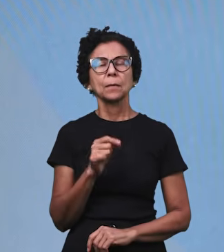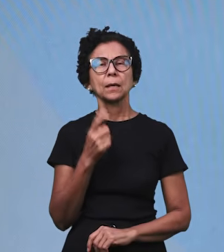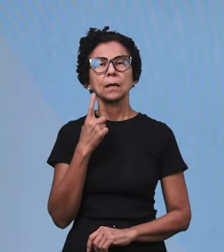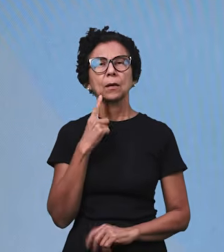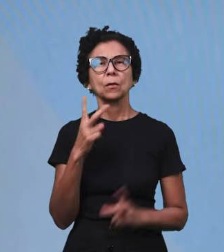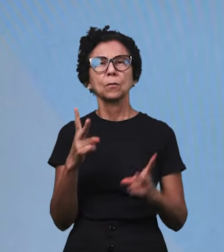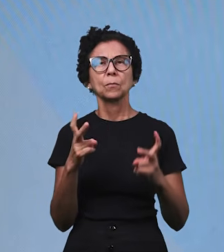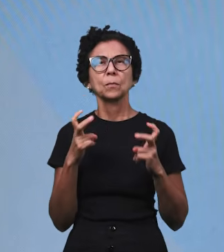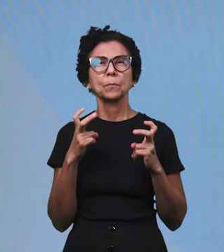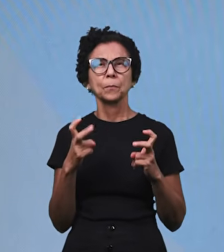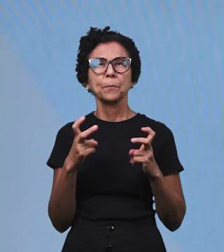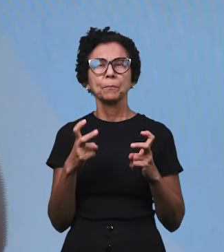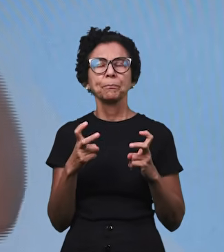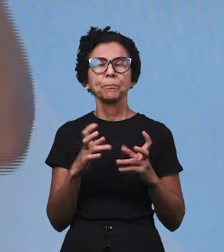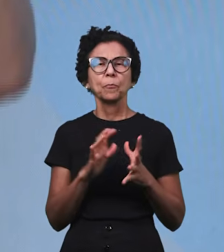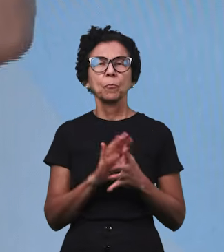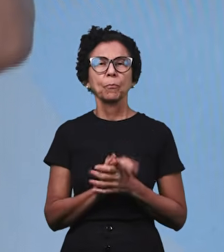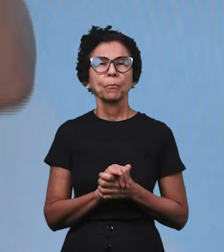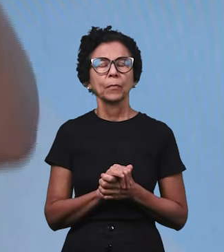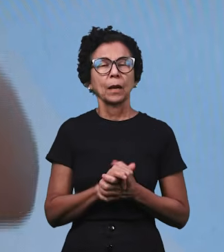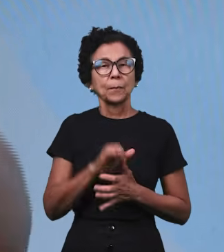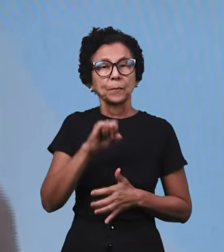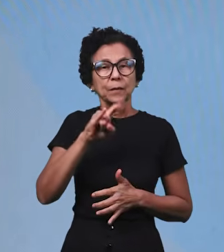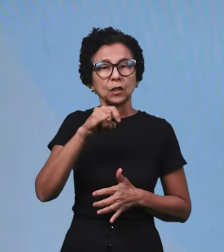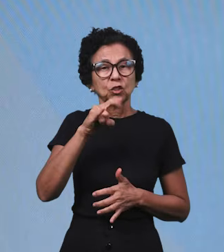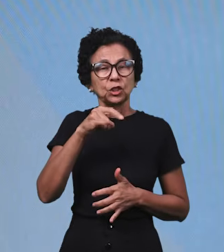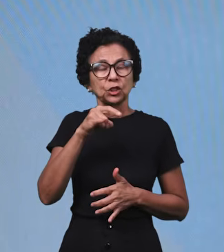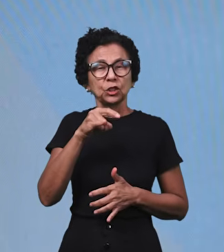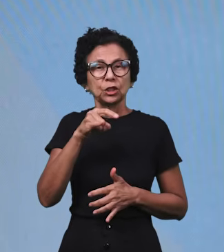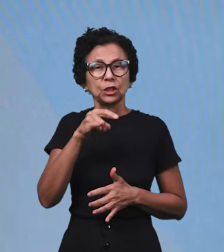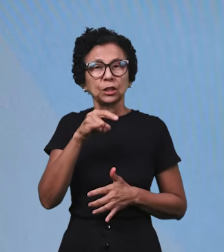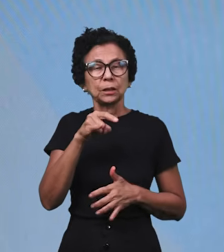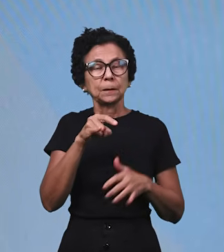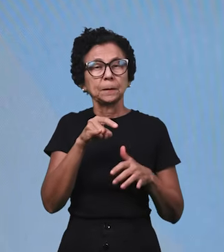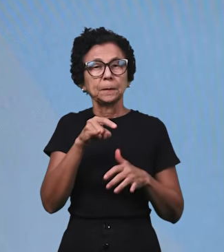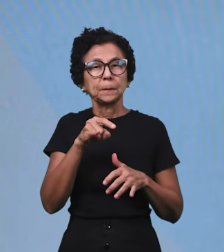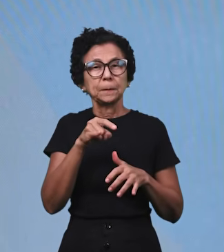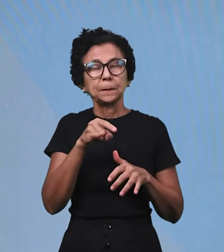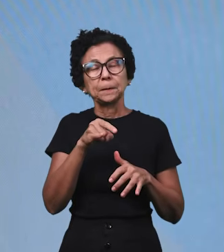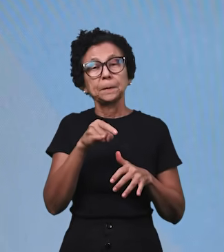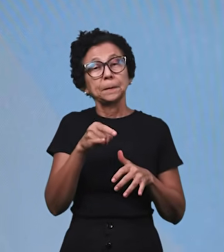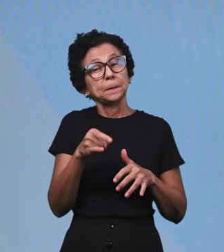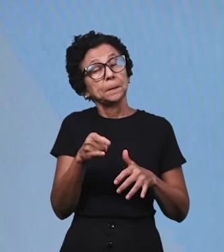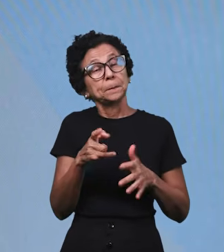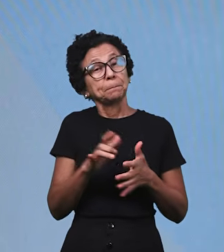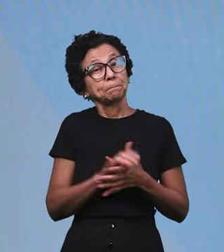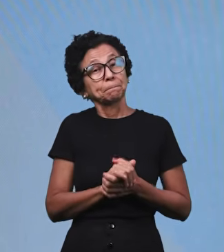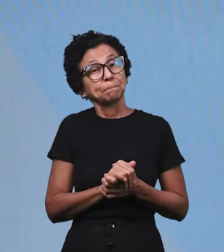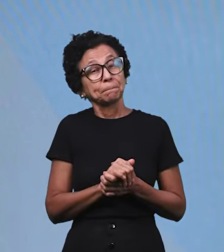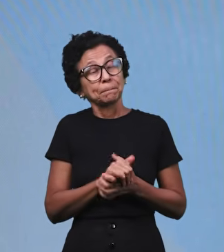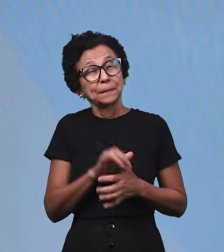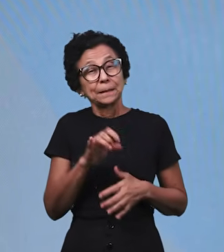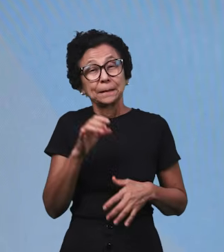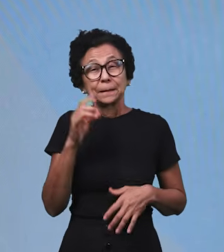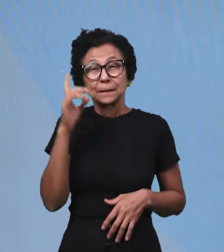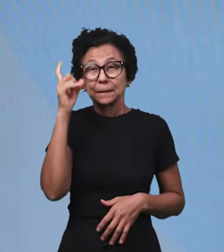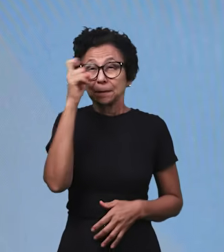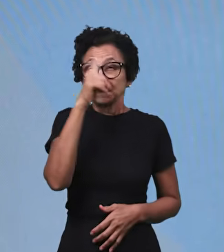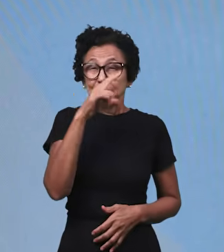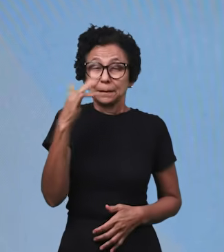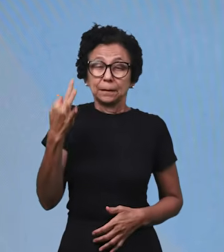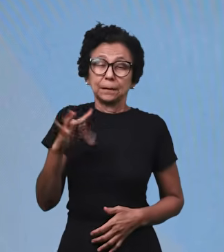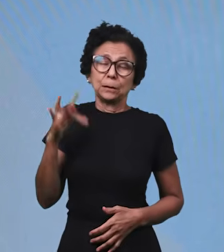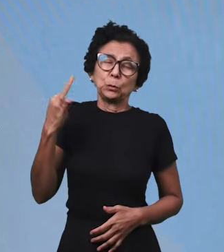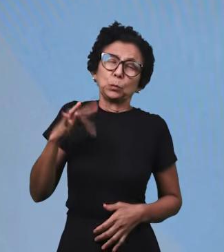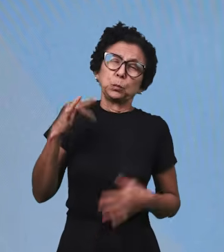frequentemente é quando tem obstrução da saída da urina, né? Pode ter dificuldade para fazer xixi, ou aquela dor